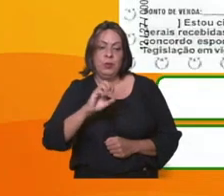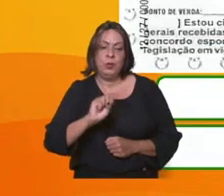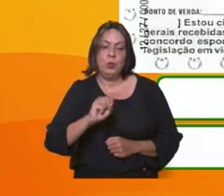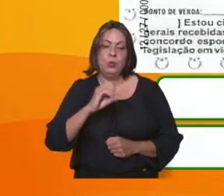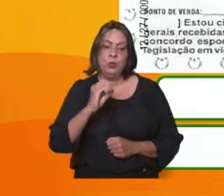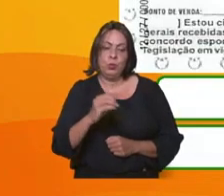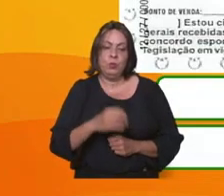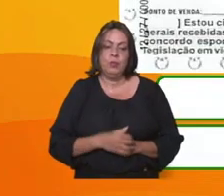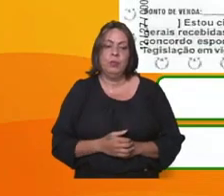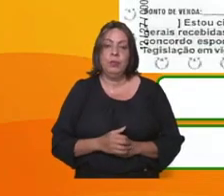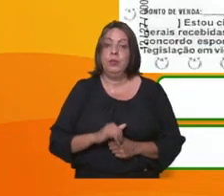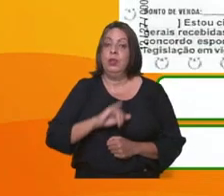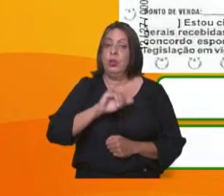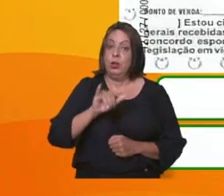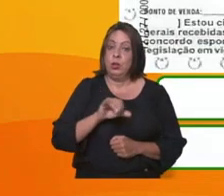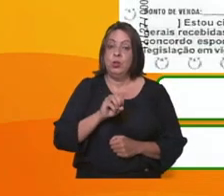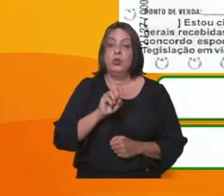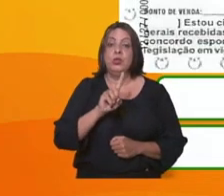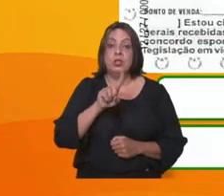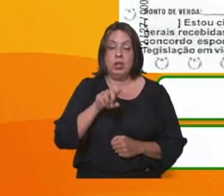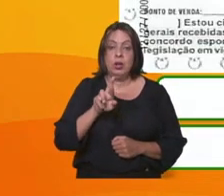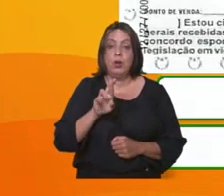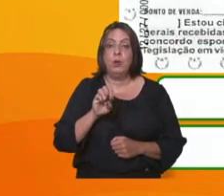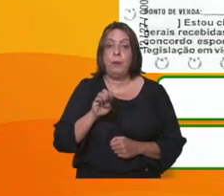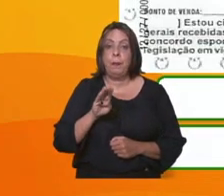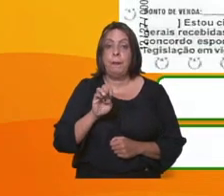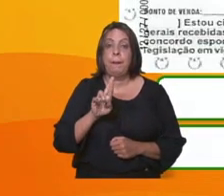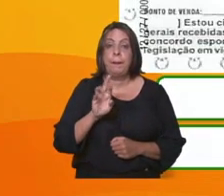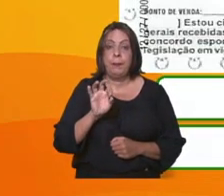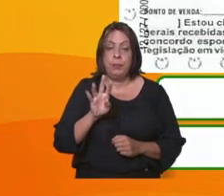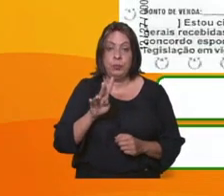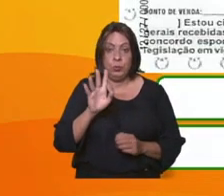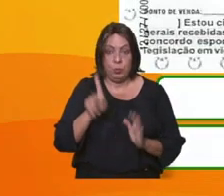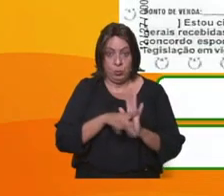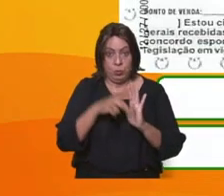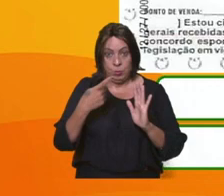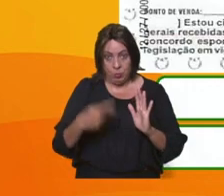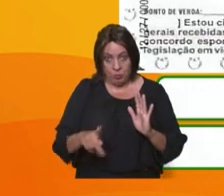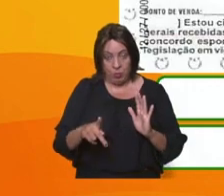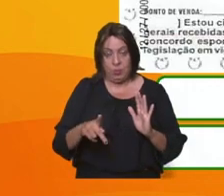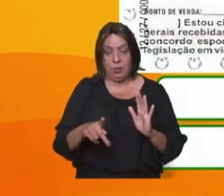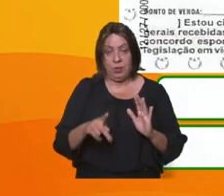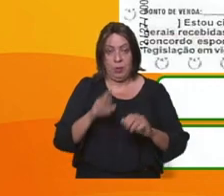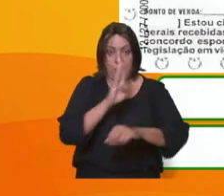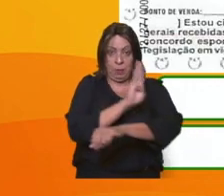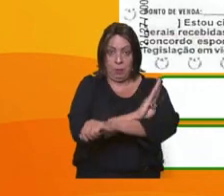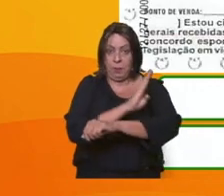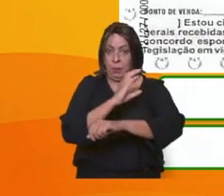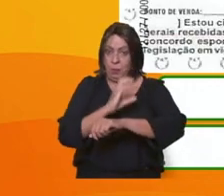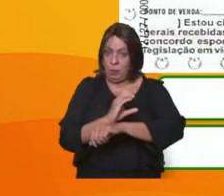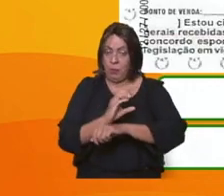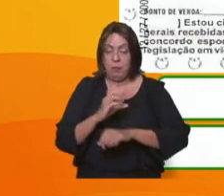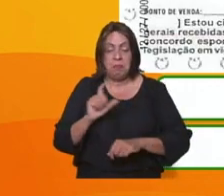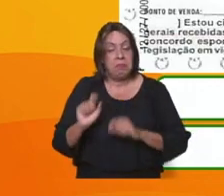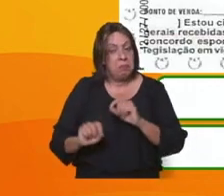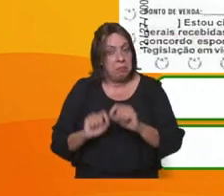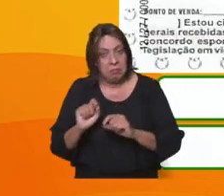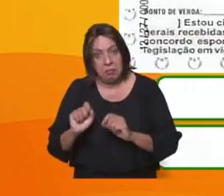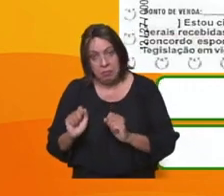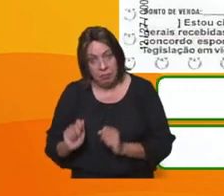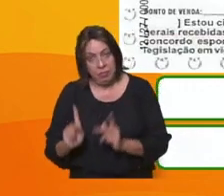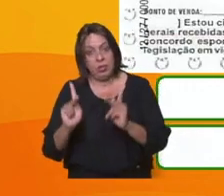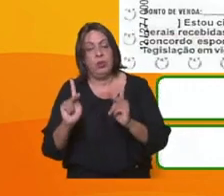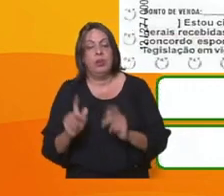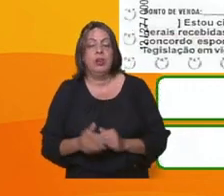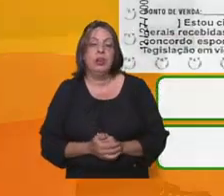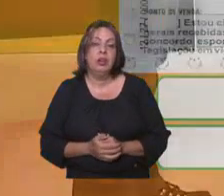132480. Alô, José Roberto Ferreira Batista, morador da Barra dos Coqueiros. E não deu para identificar aqui quem foi o promotor